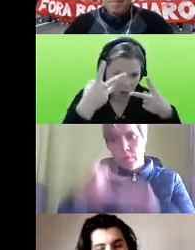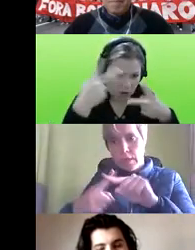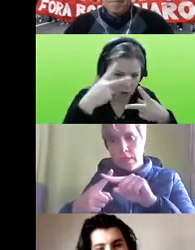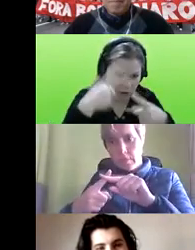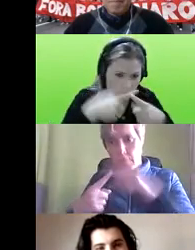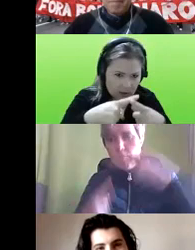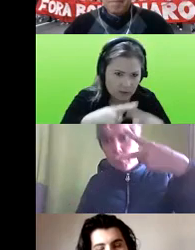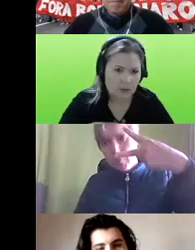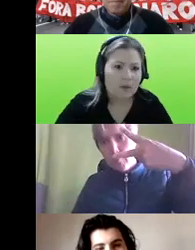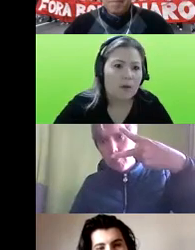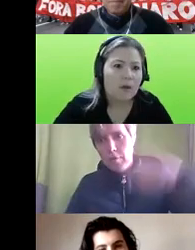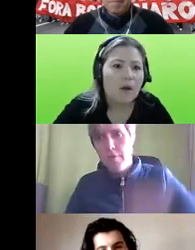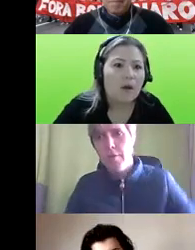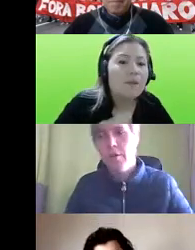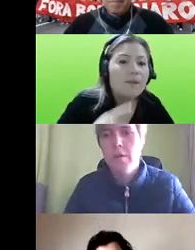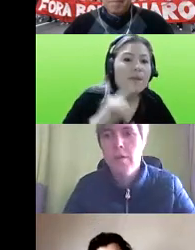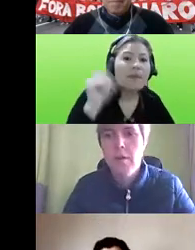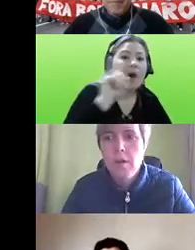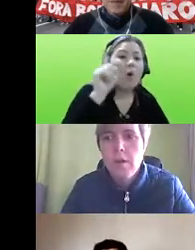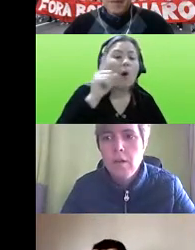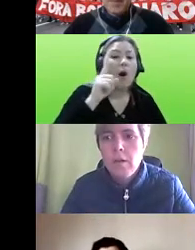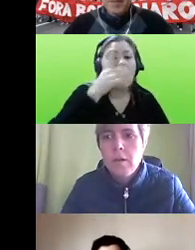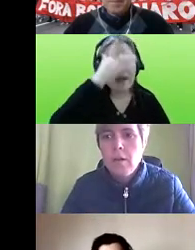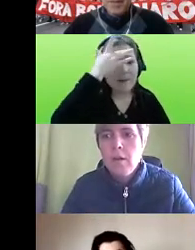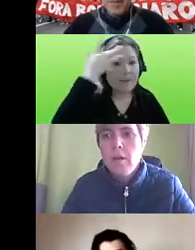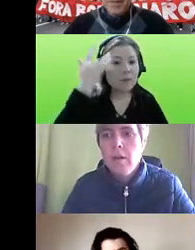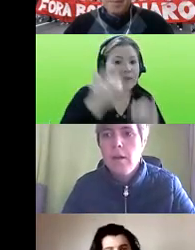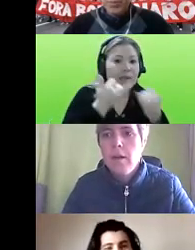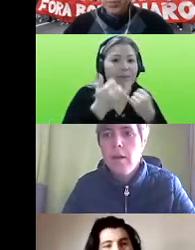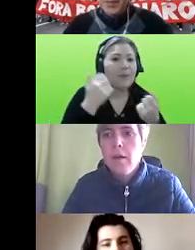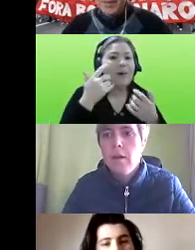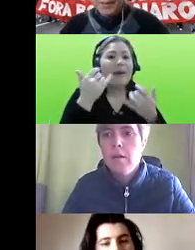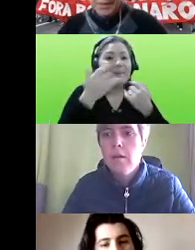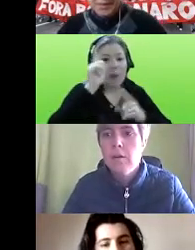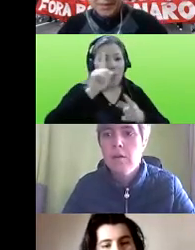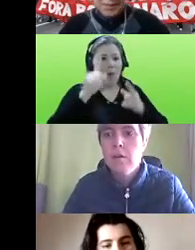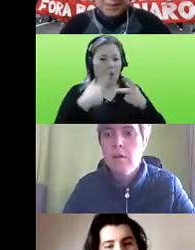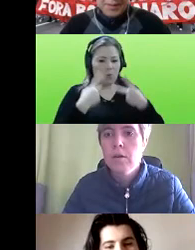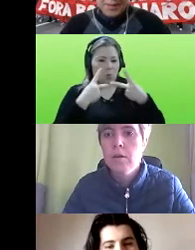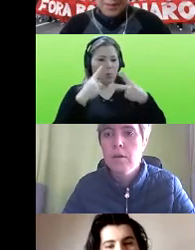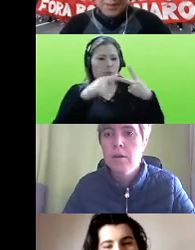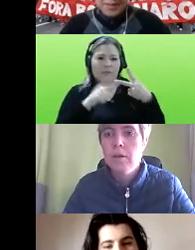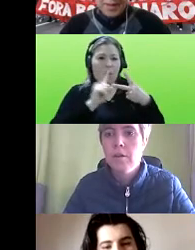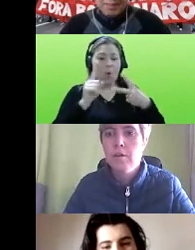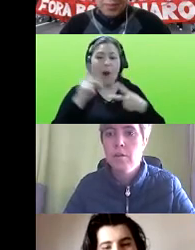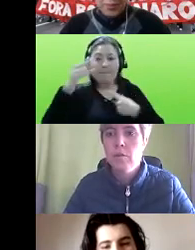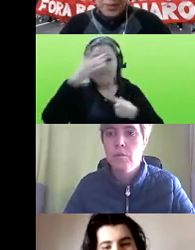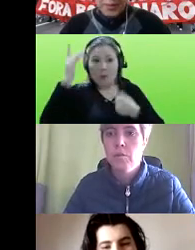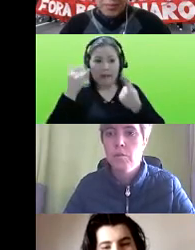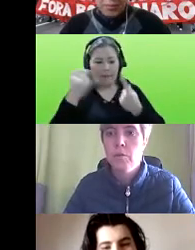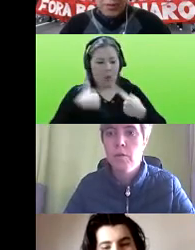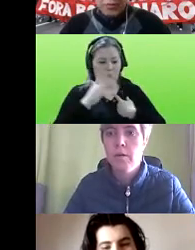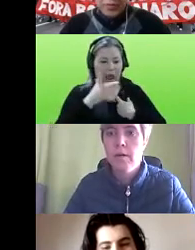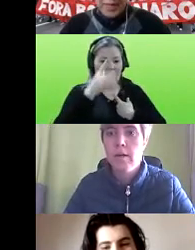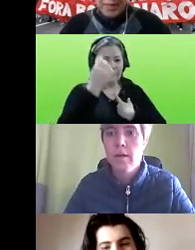uma apresentação independente. Teve também a Bruna, captado por agora. A Bruna,